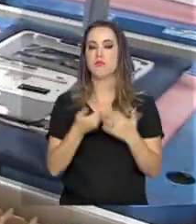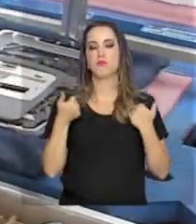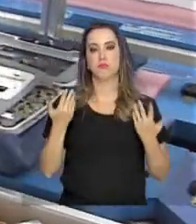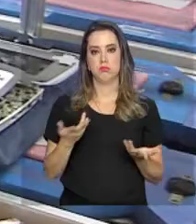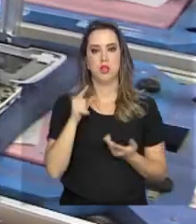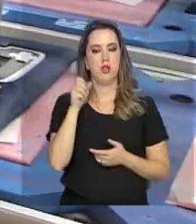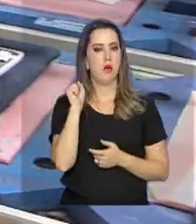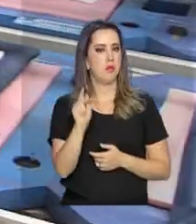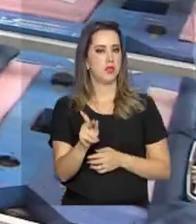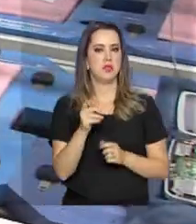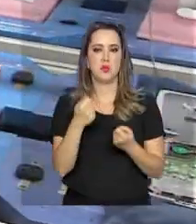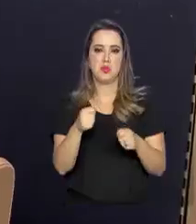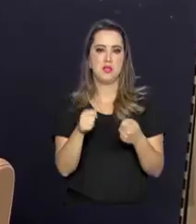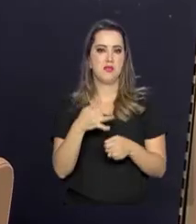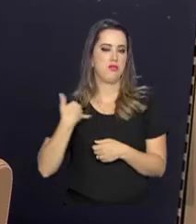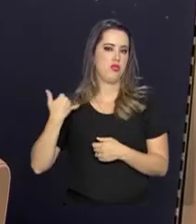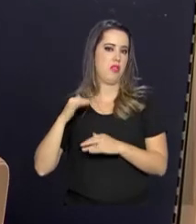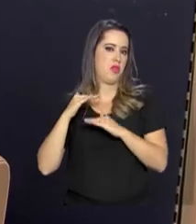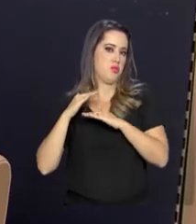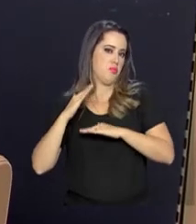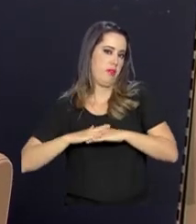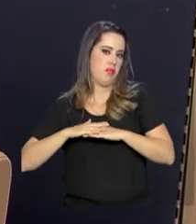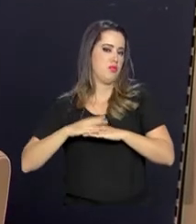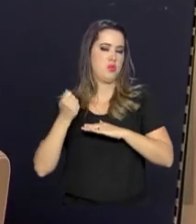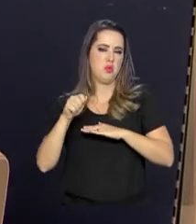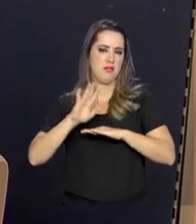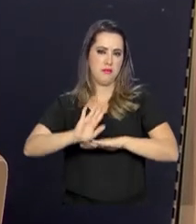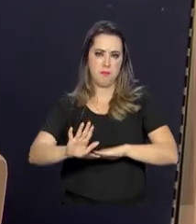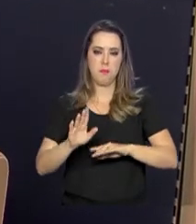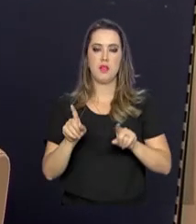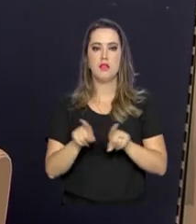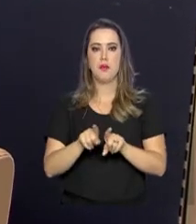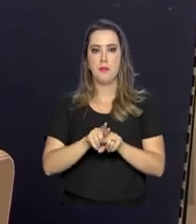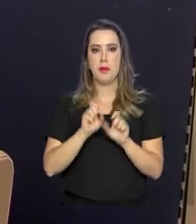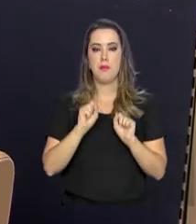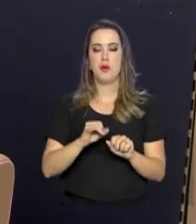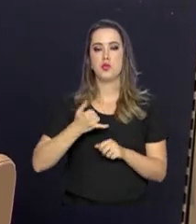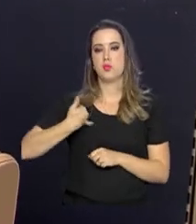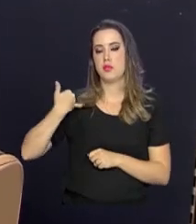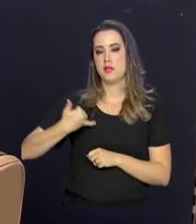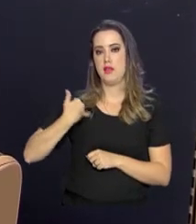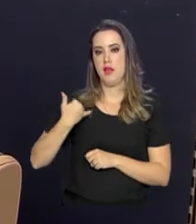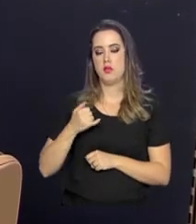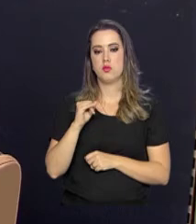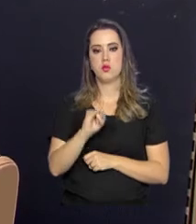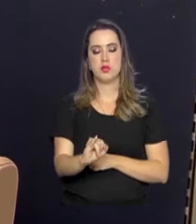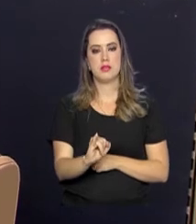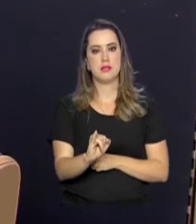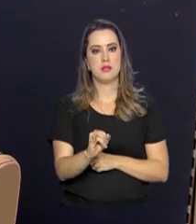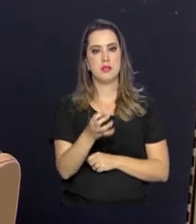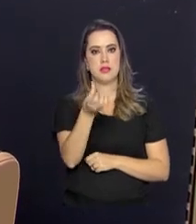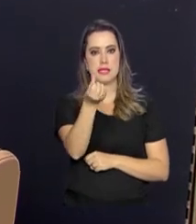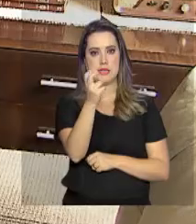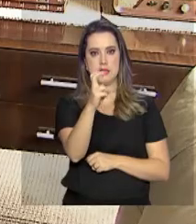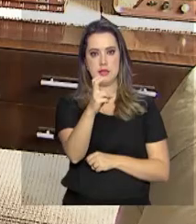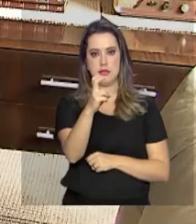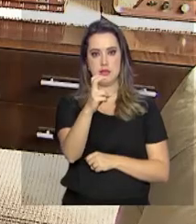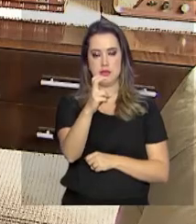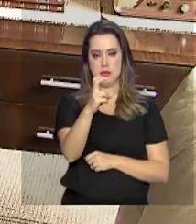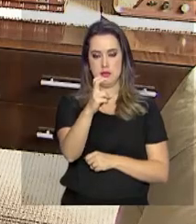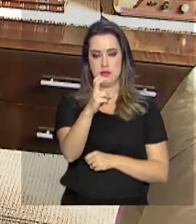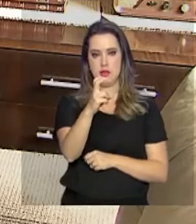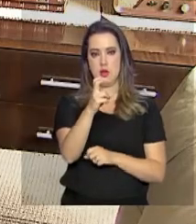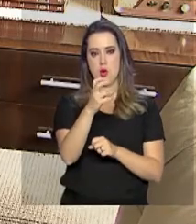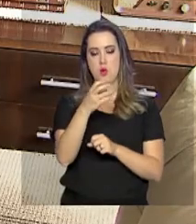não há idade mínima também é possível se aposentar por idade quando o trabalhador completa 65 anos ea